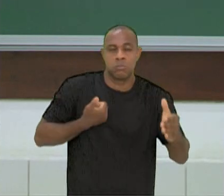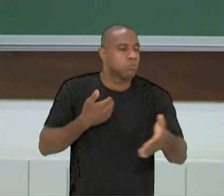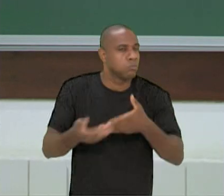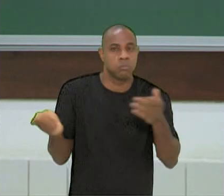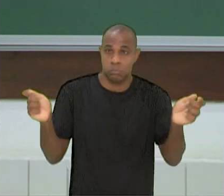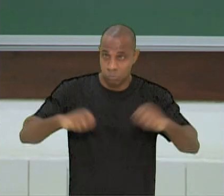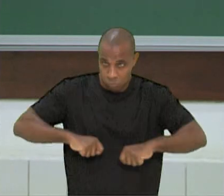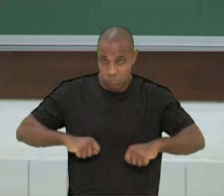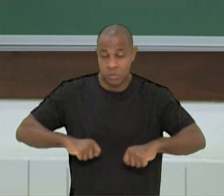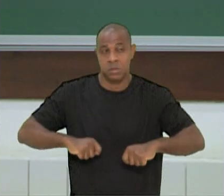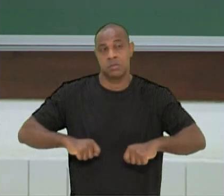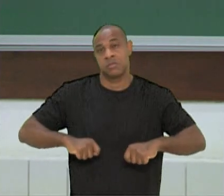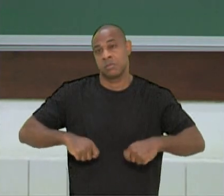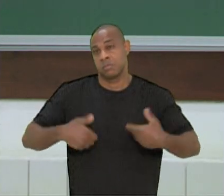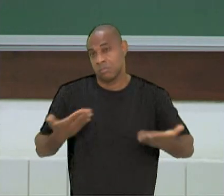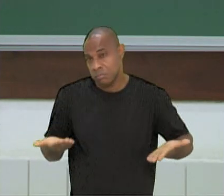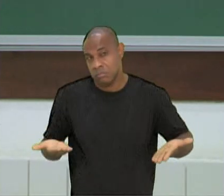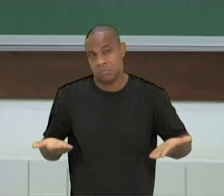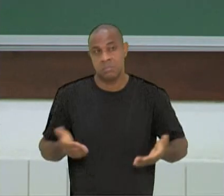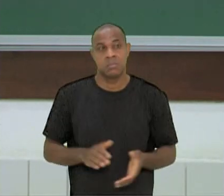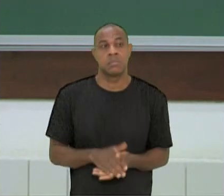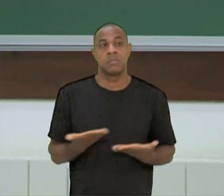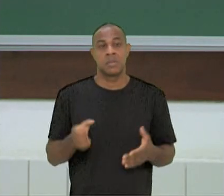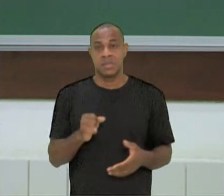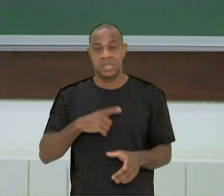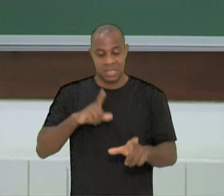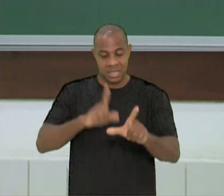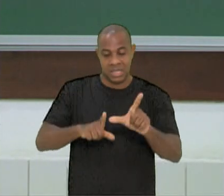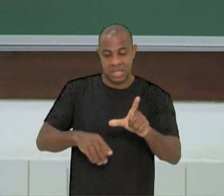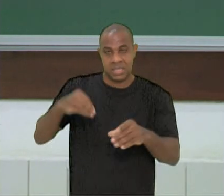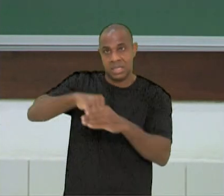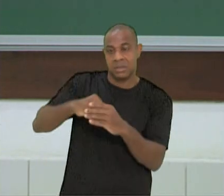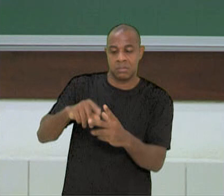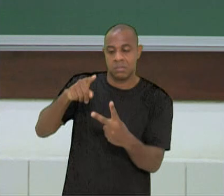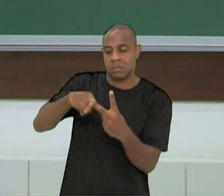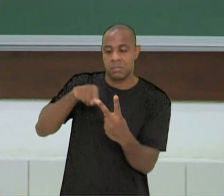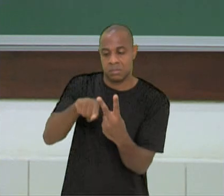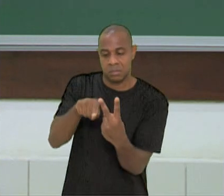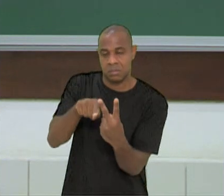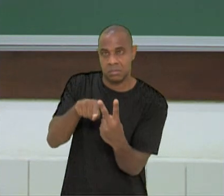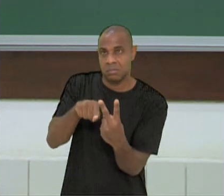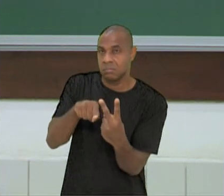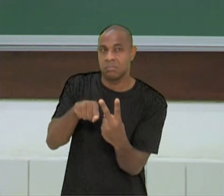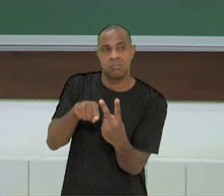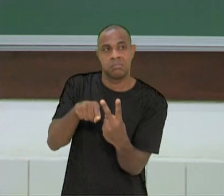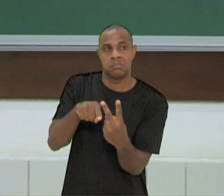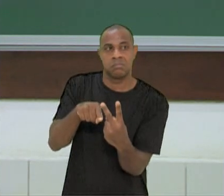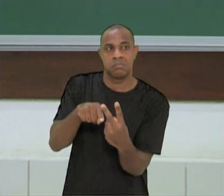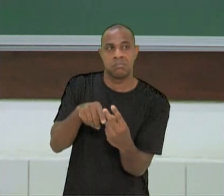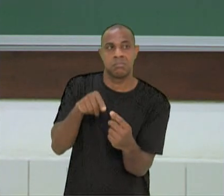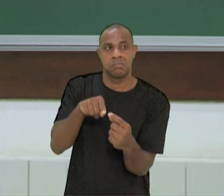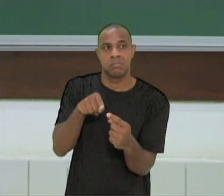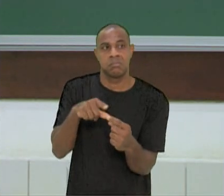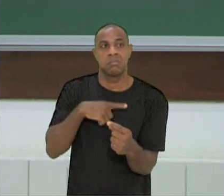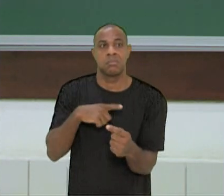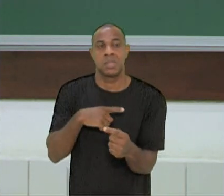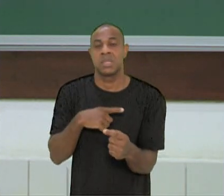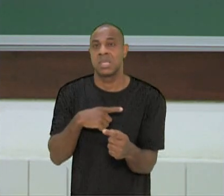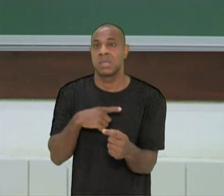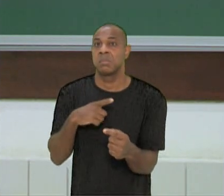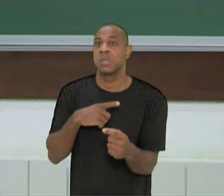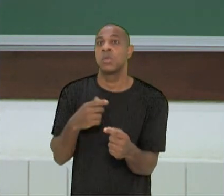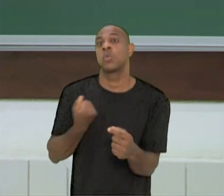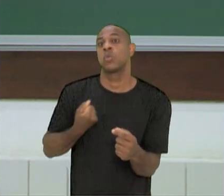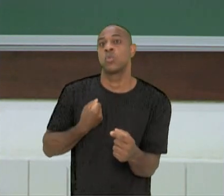possível. Quando eu tenho a letra dentro de uma raiz, o que pode acontecer? Eu posso ter um número negativo dentro da